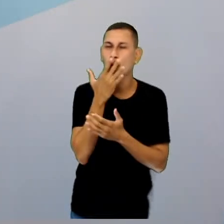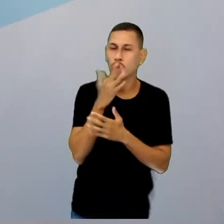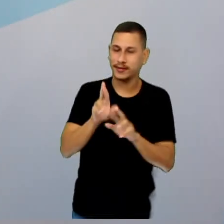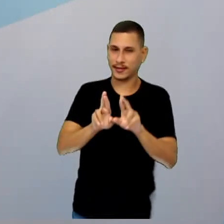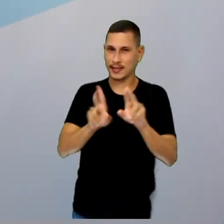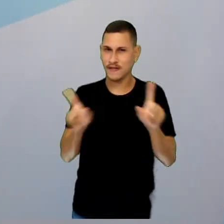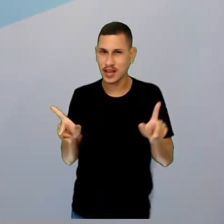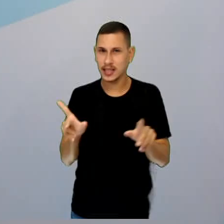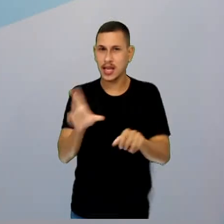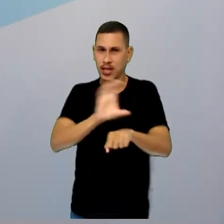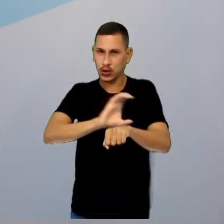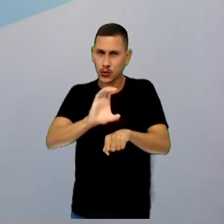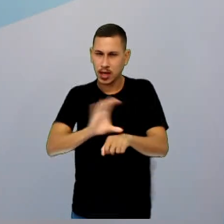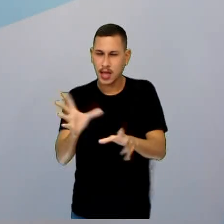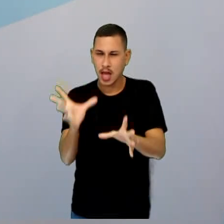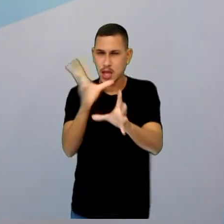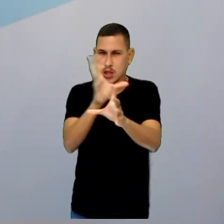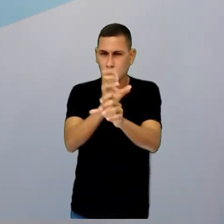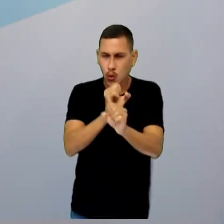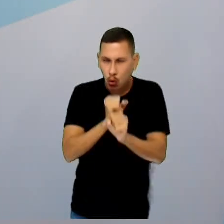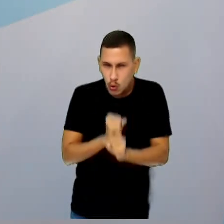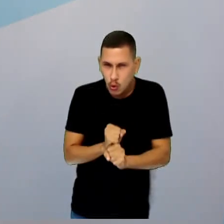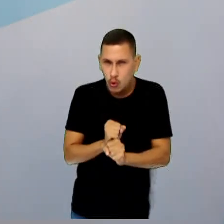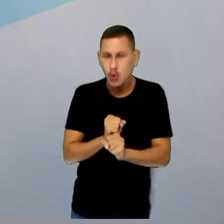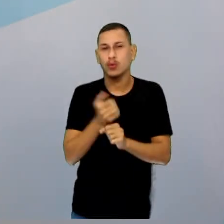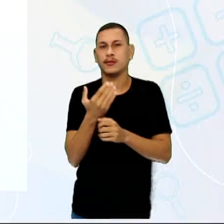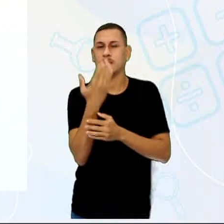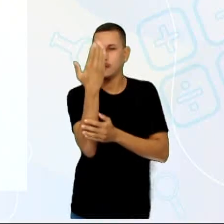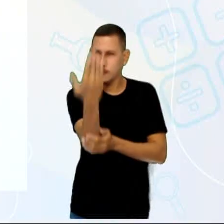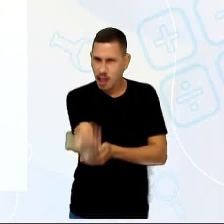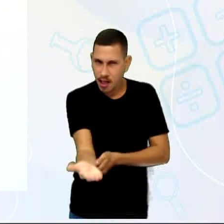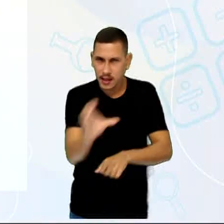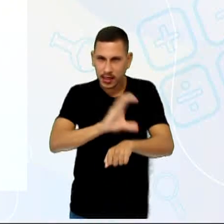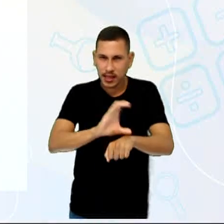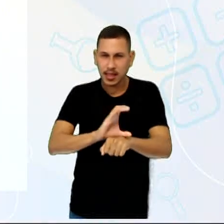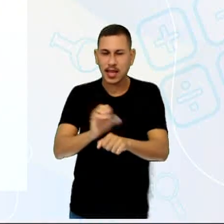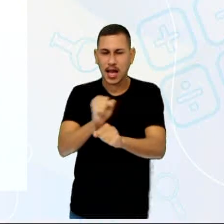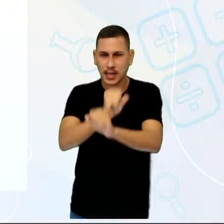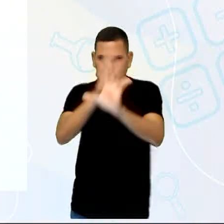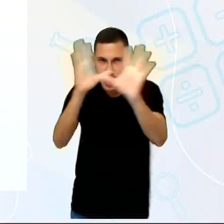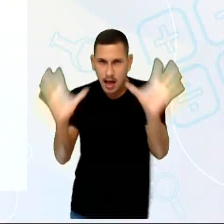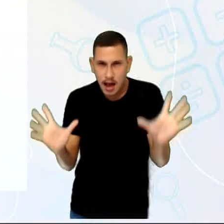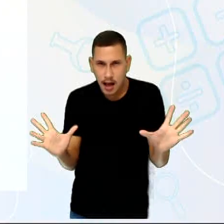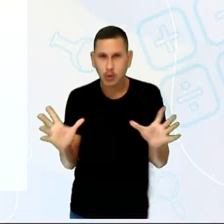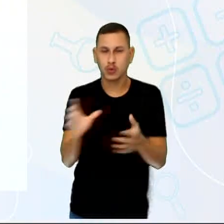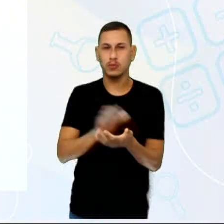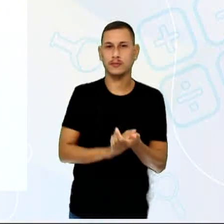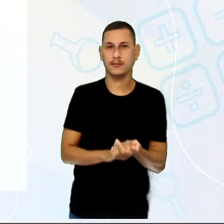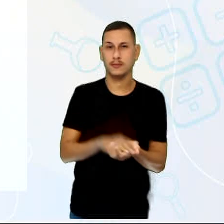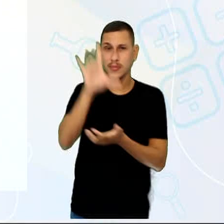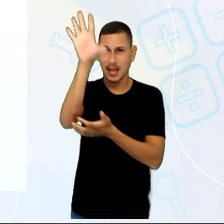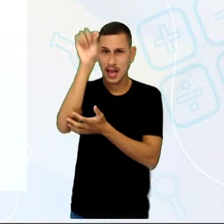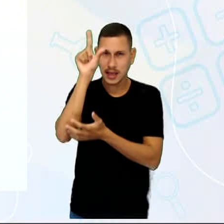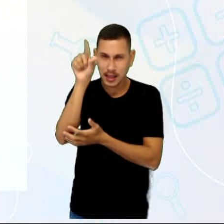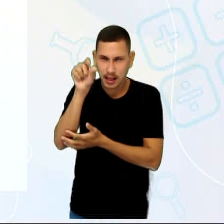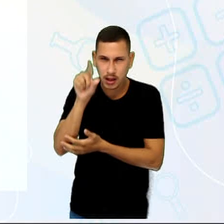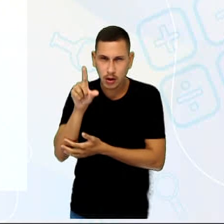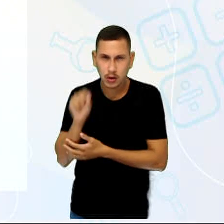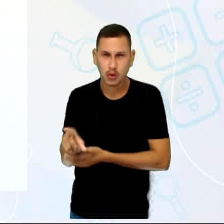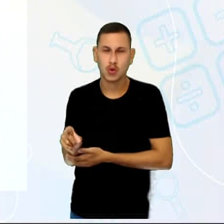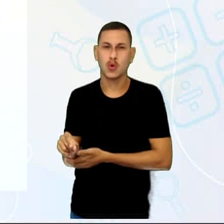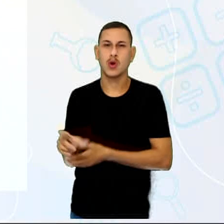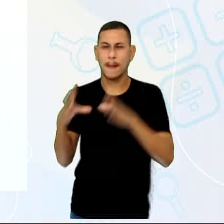diferentes, né? Um cinza mais escuro e um cinza mais claro. As alternativas, elas mostravam alguns modelos